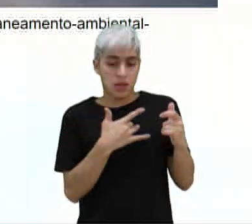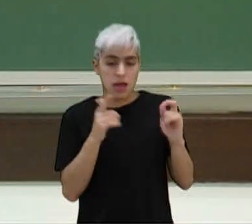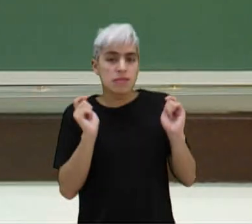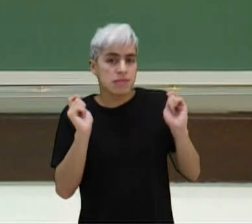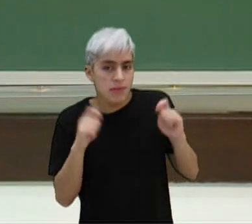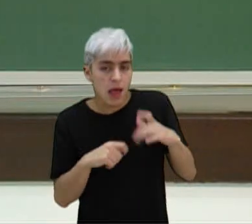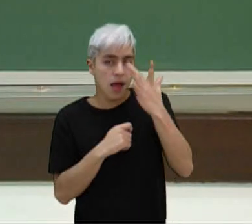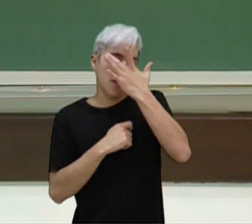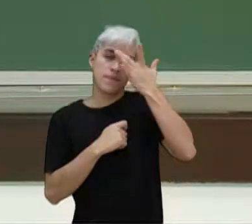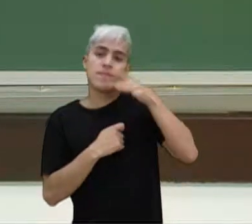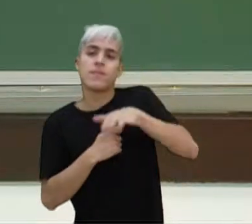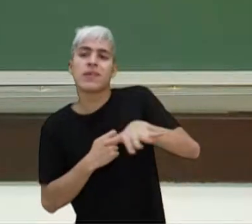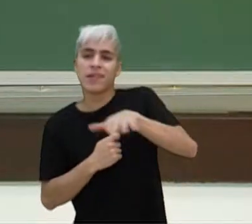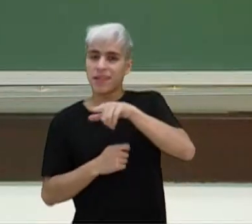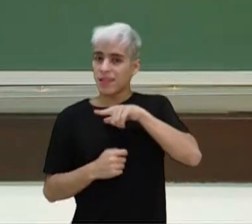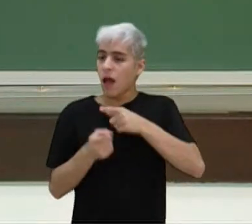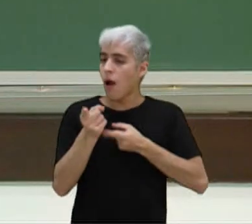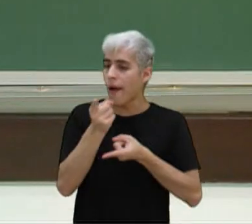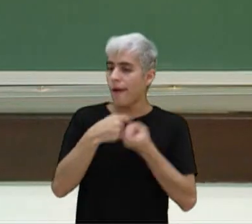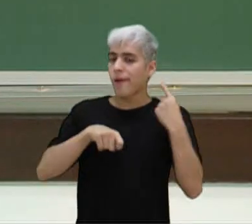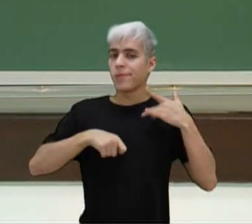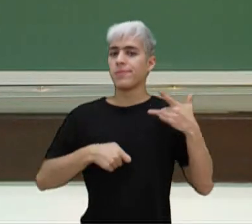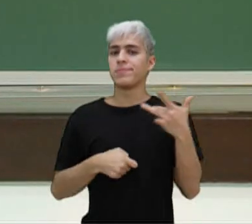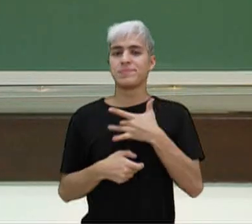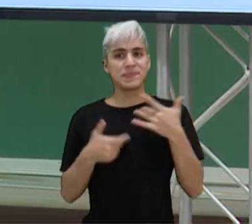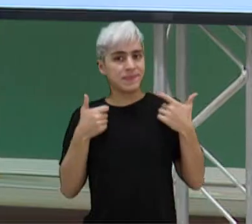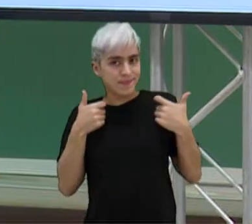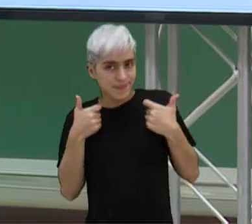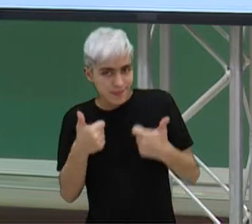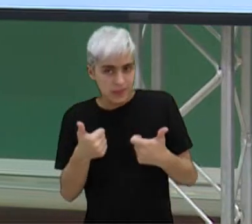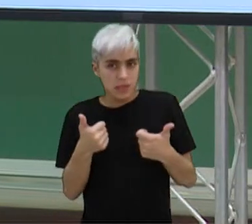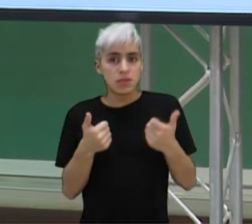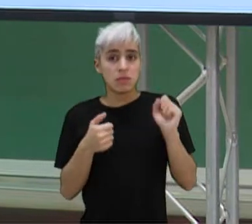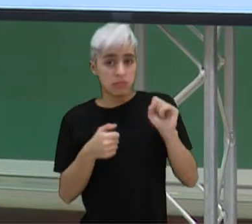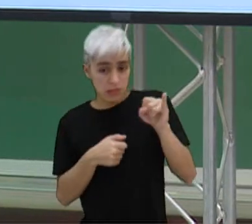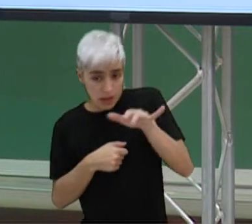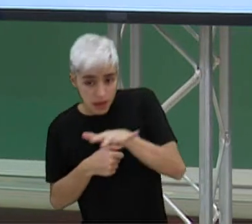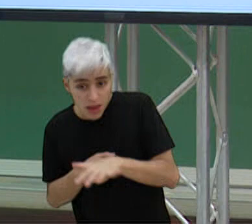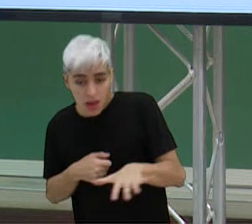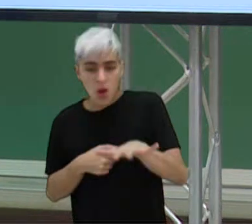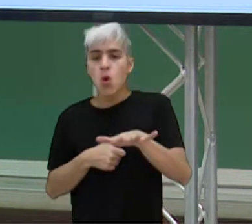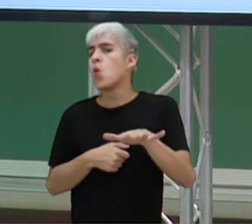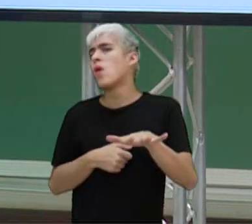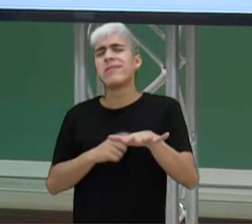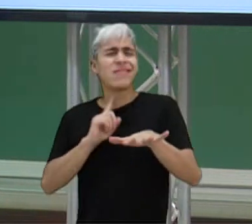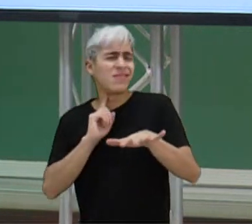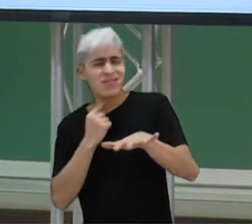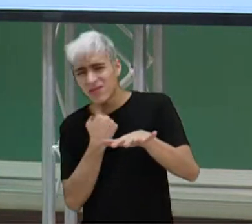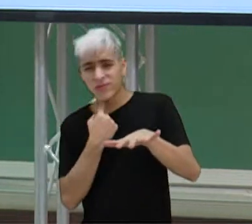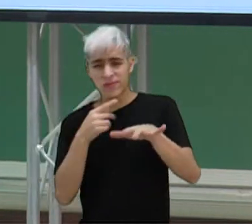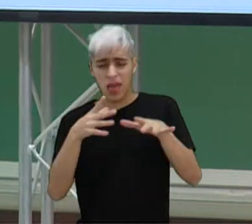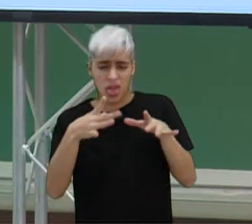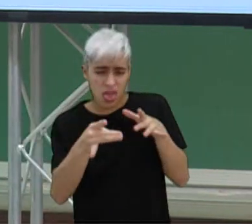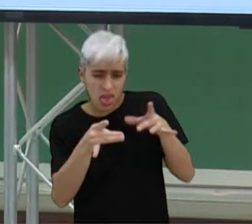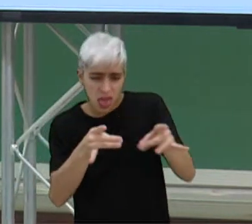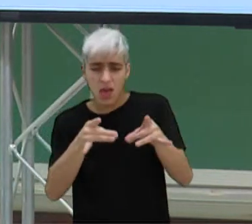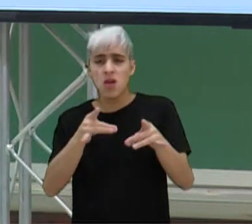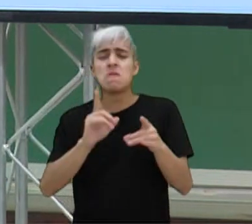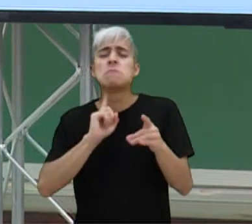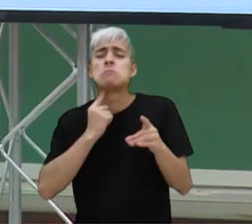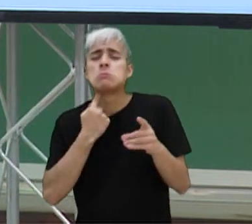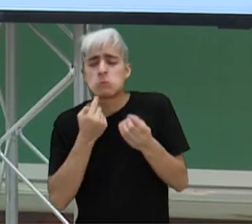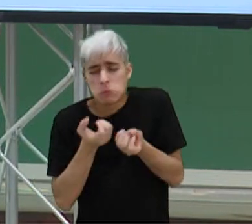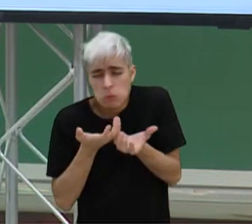permitir que a população seja saudável. Quando este ambiente ele é contaminado, ele é